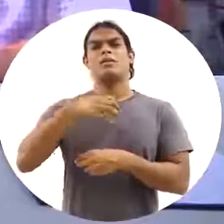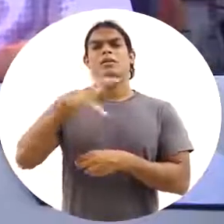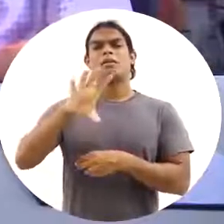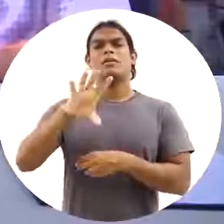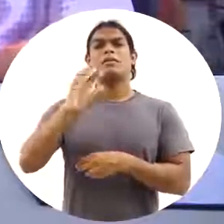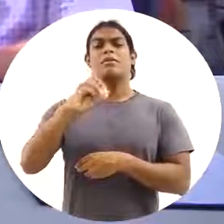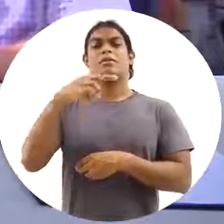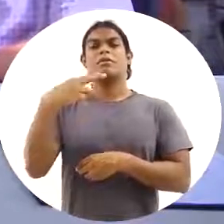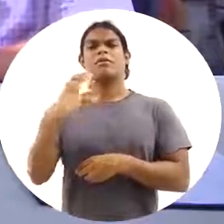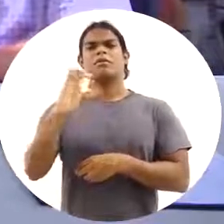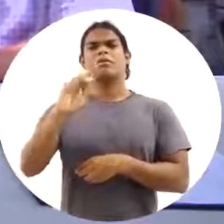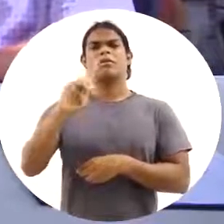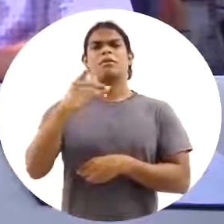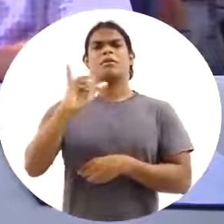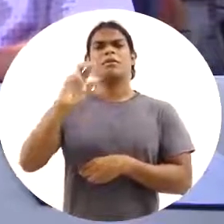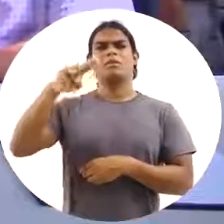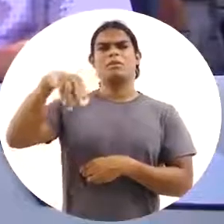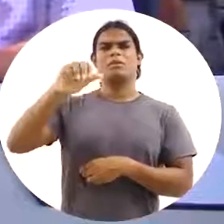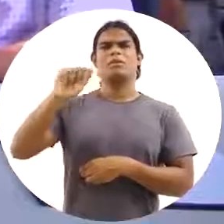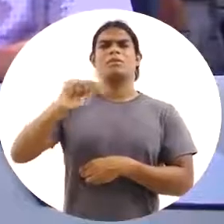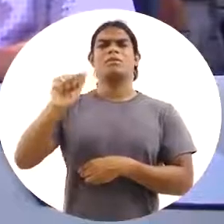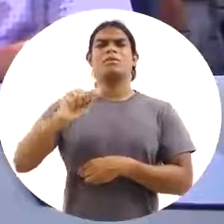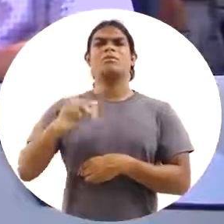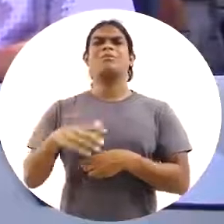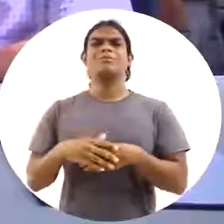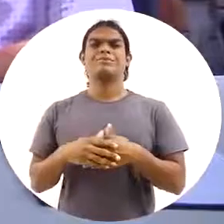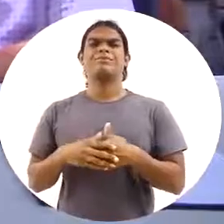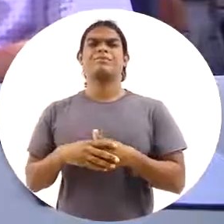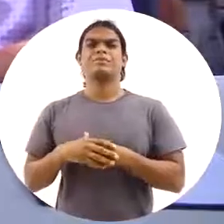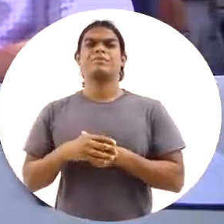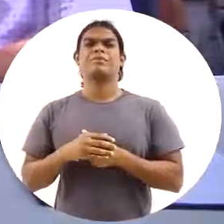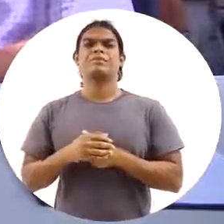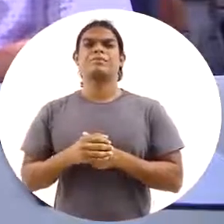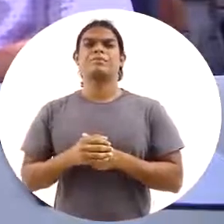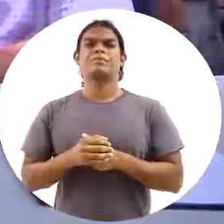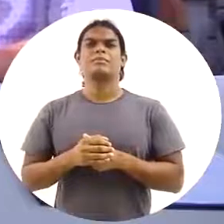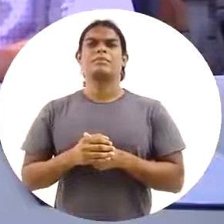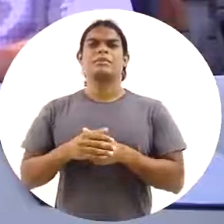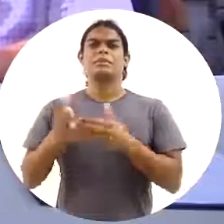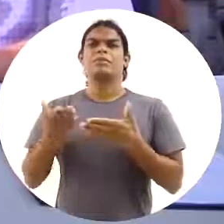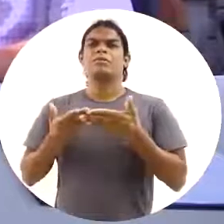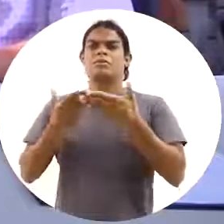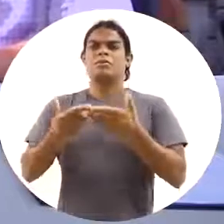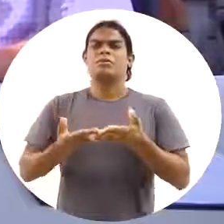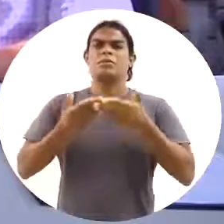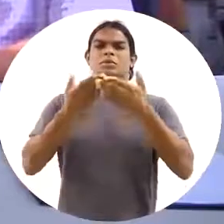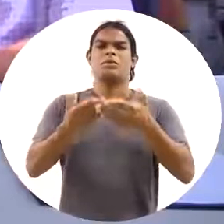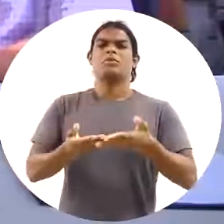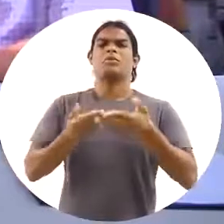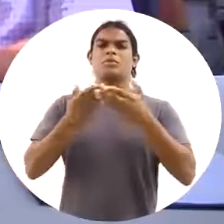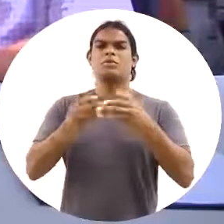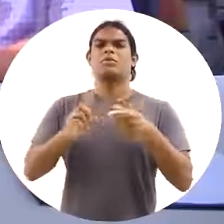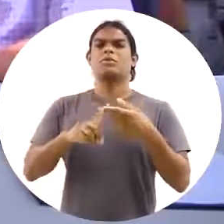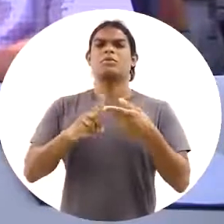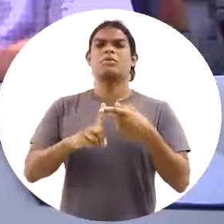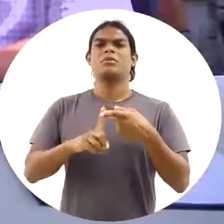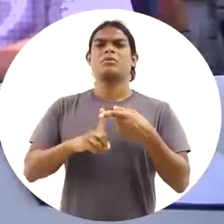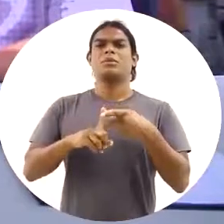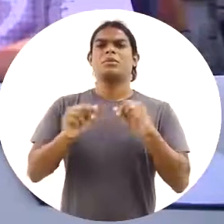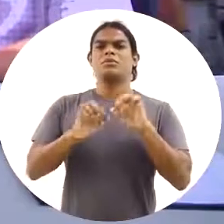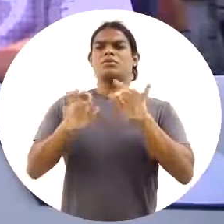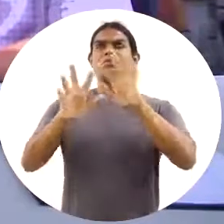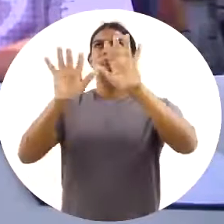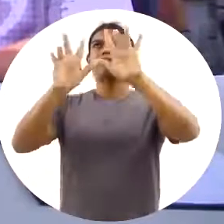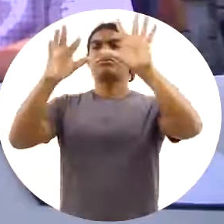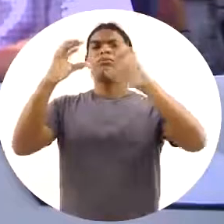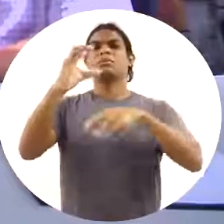na China, trazido por navio, gastos de CO2. Acho que é